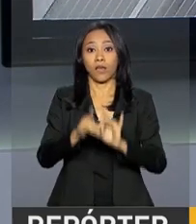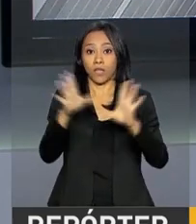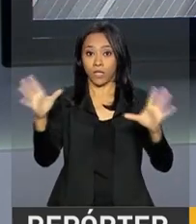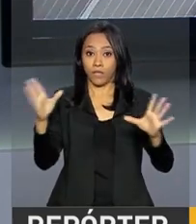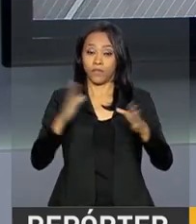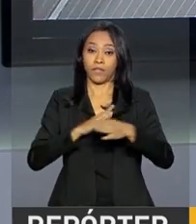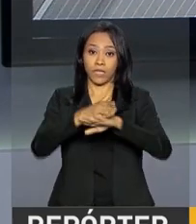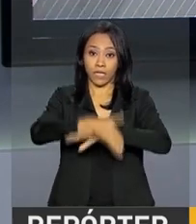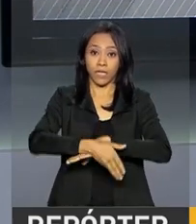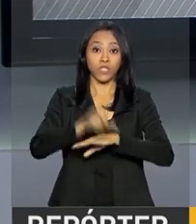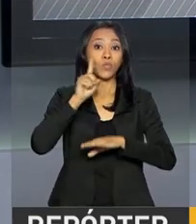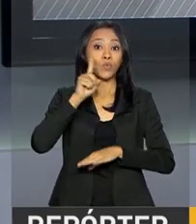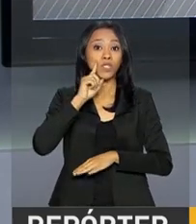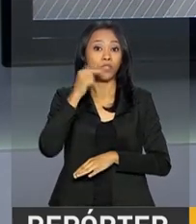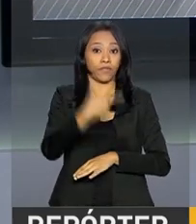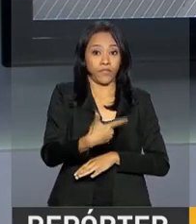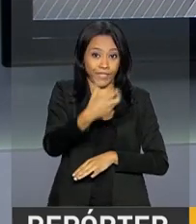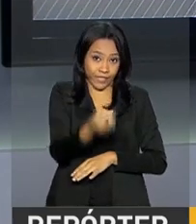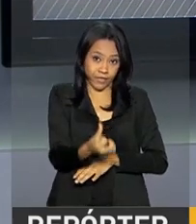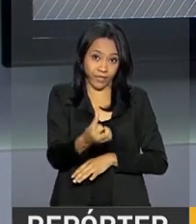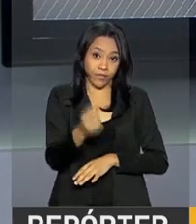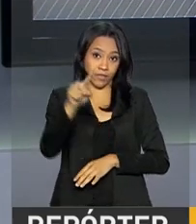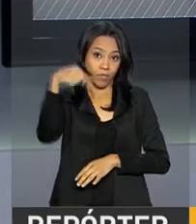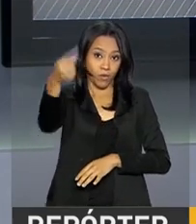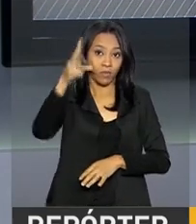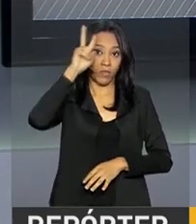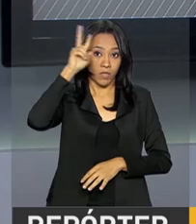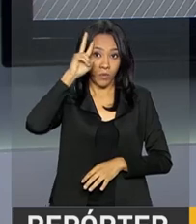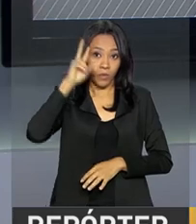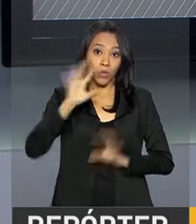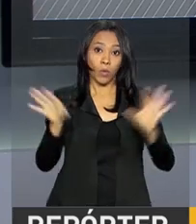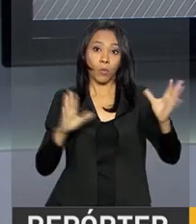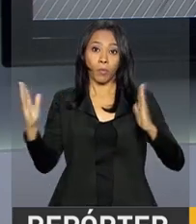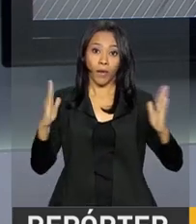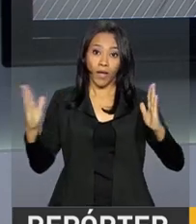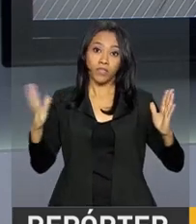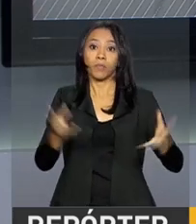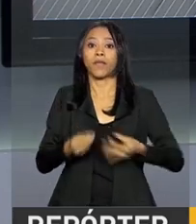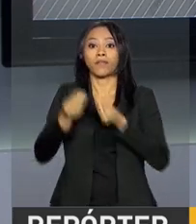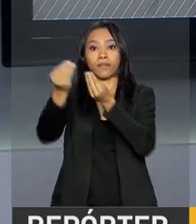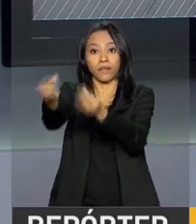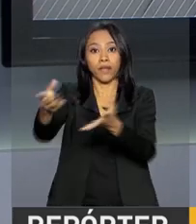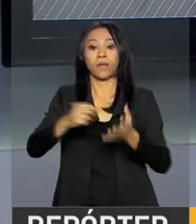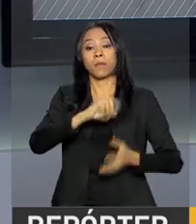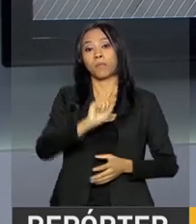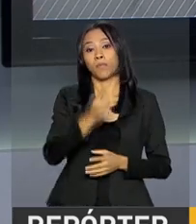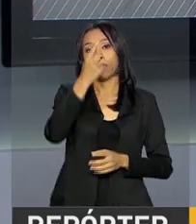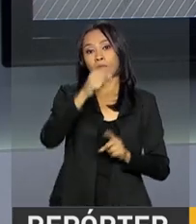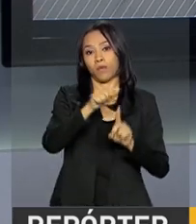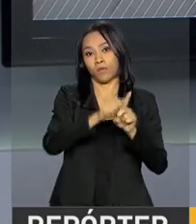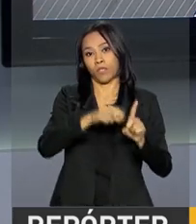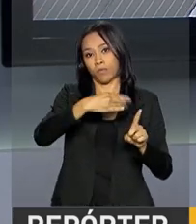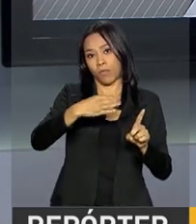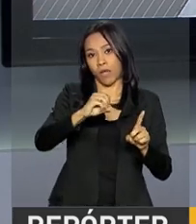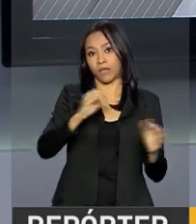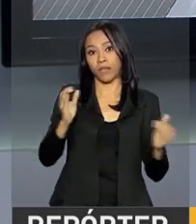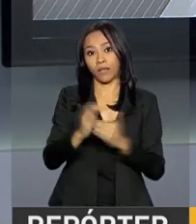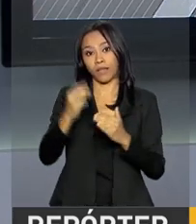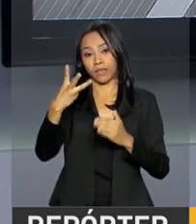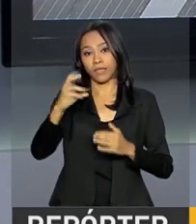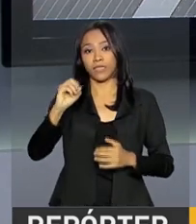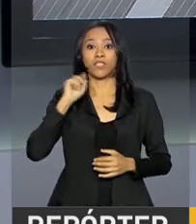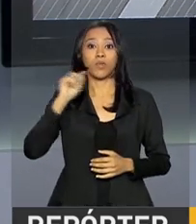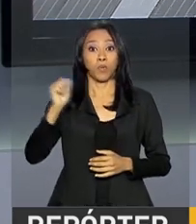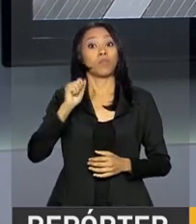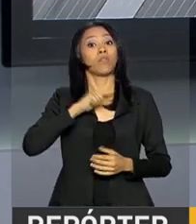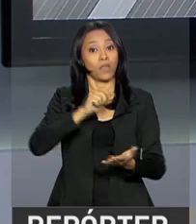a partir do dia 26, próxima segunda-feira. O prazo para entrega vai de 1º de março a 30 de abril. A multa mínima para quem